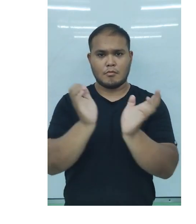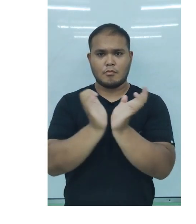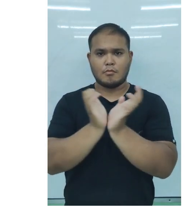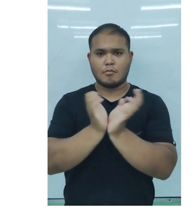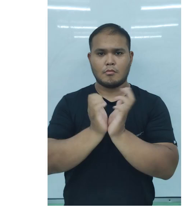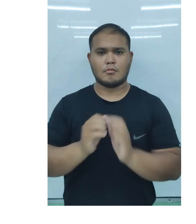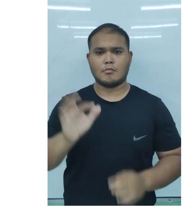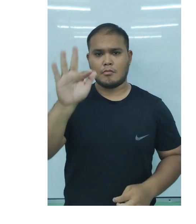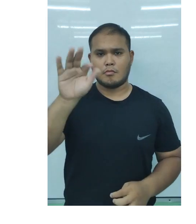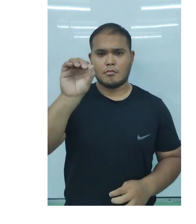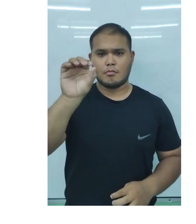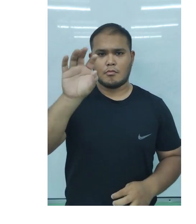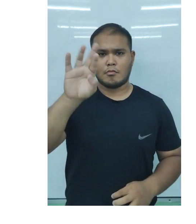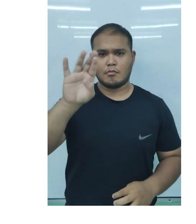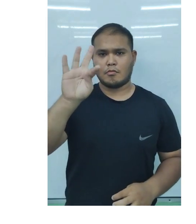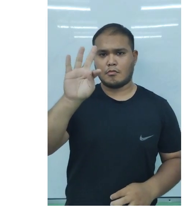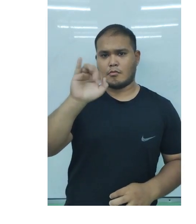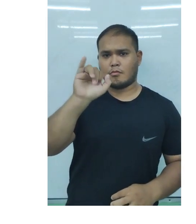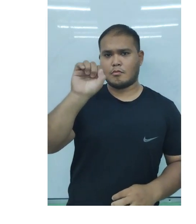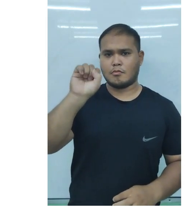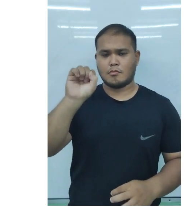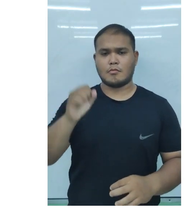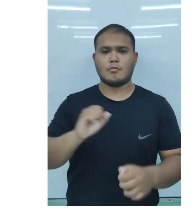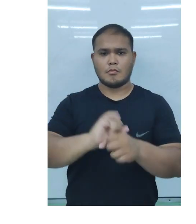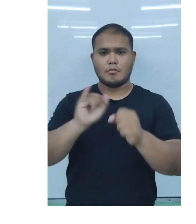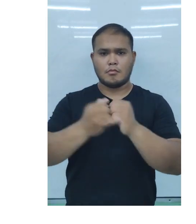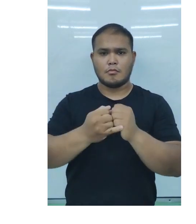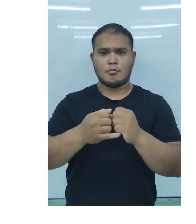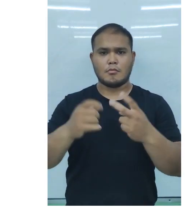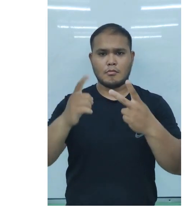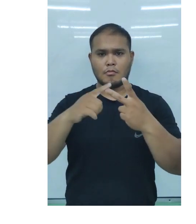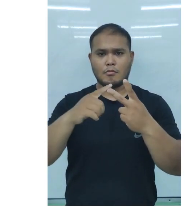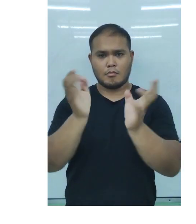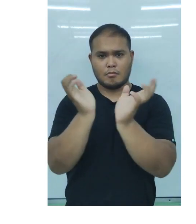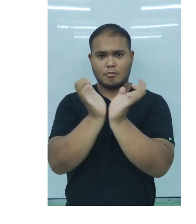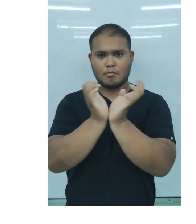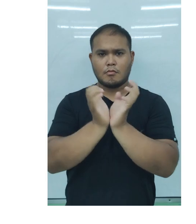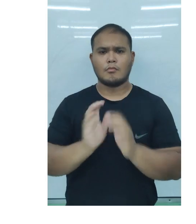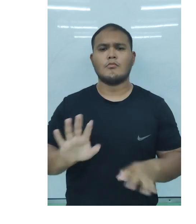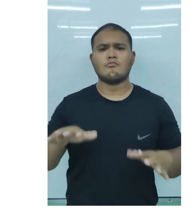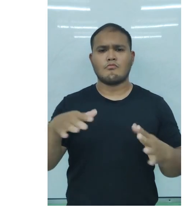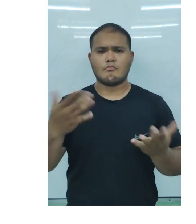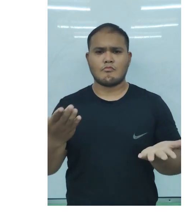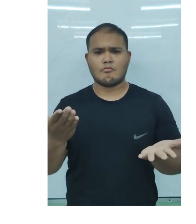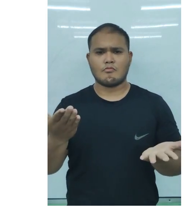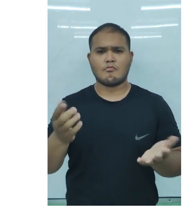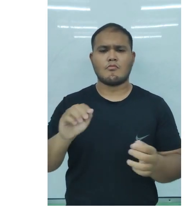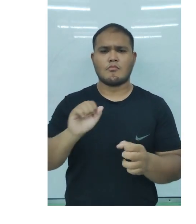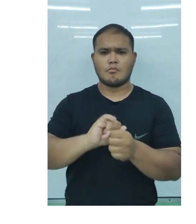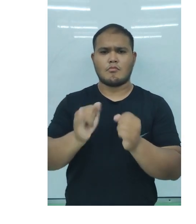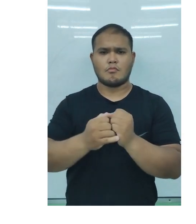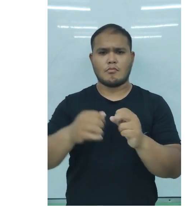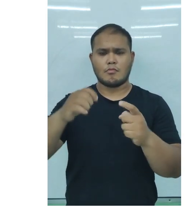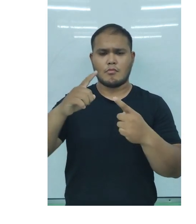de segunda classe. Se você ainda não sabe o que é um adjetivo de primeira classe ou um adjetivo de